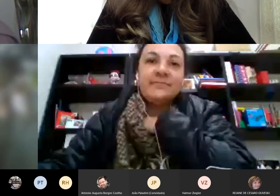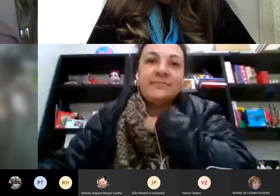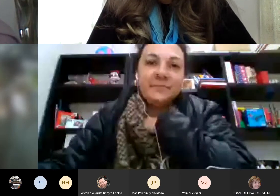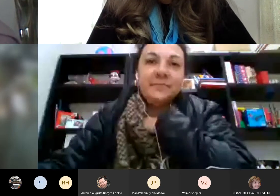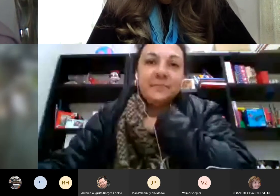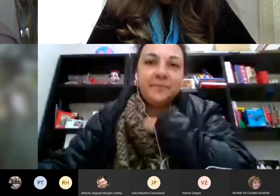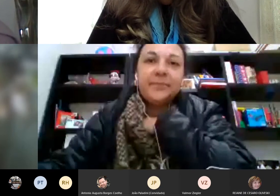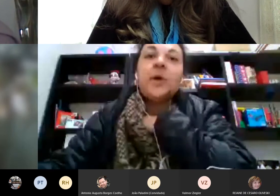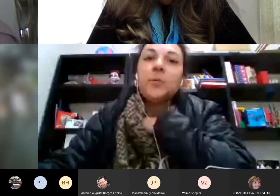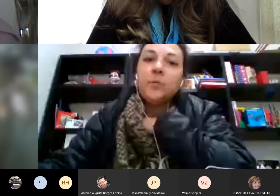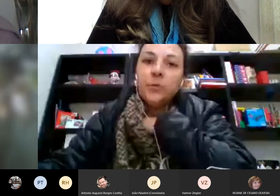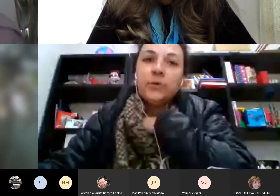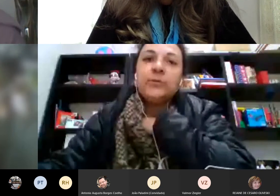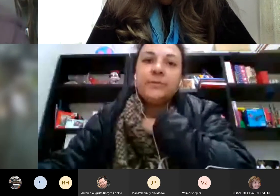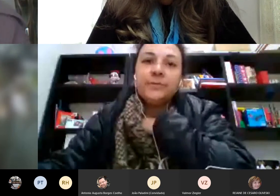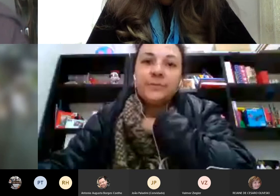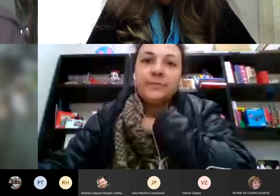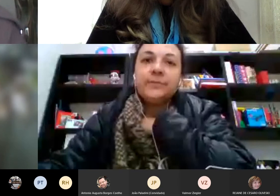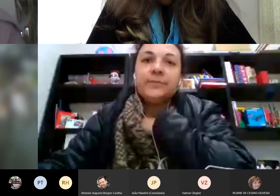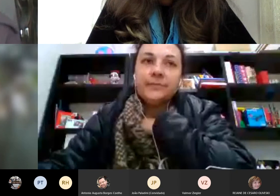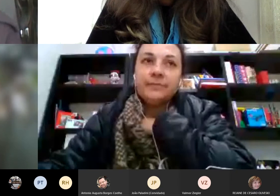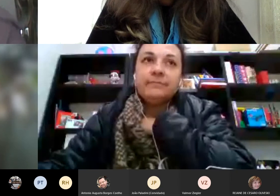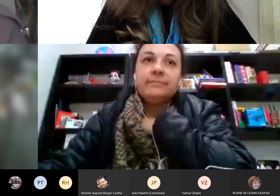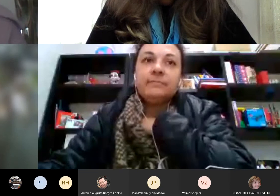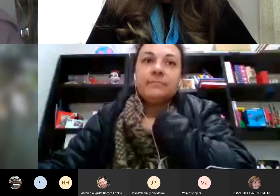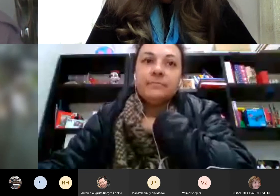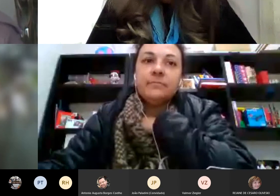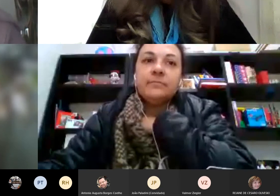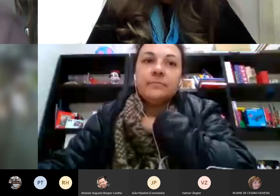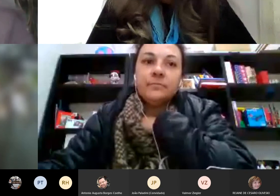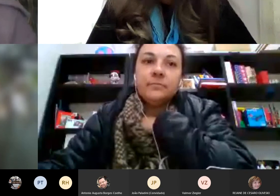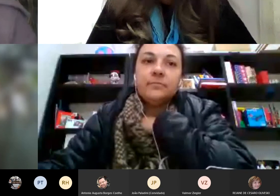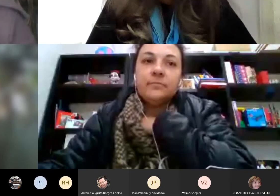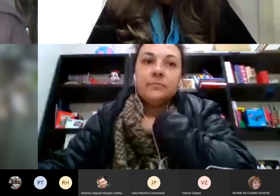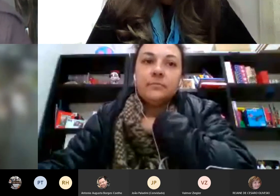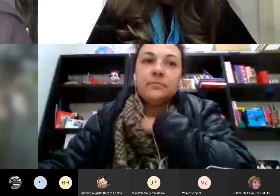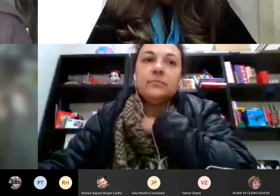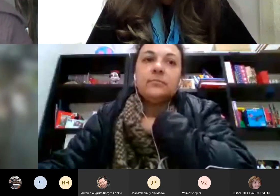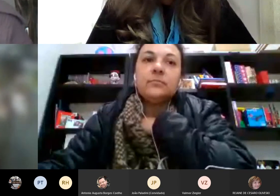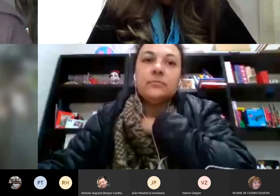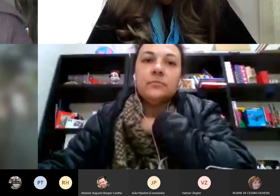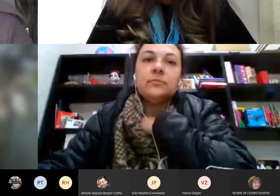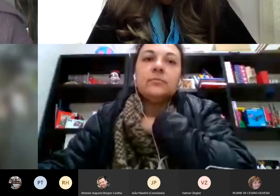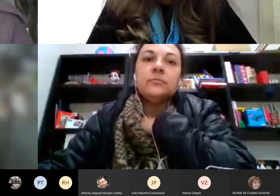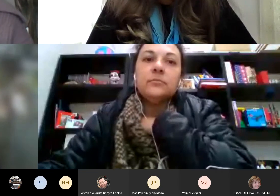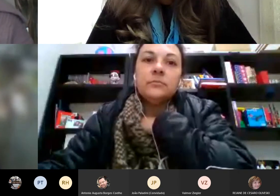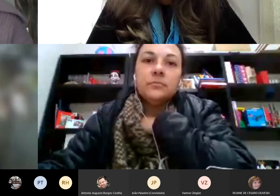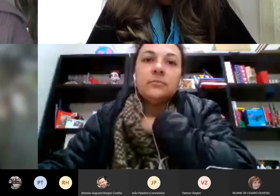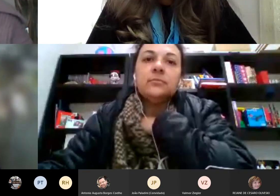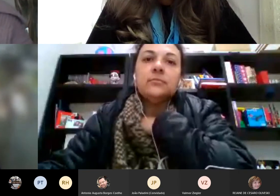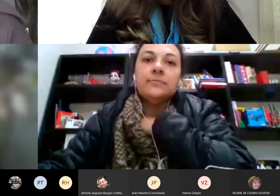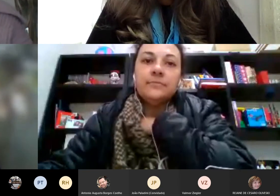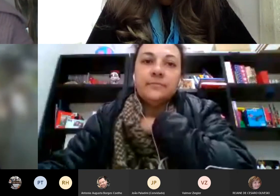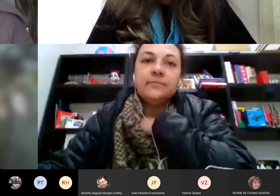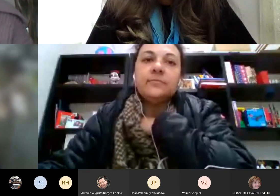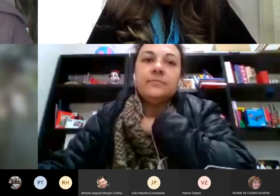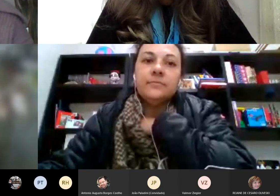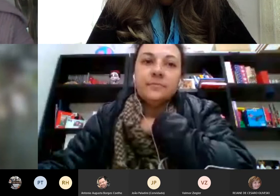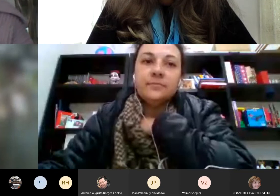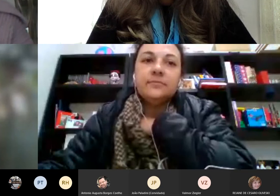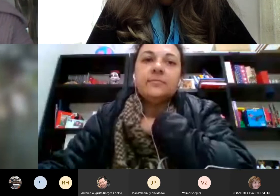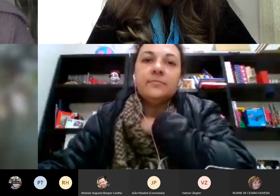Muito bom, gente. Muito obrigada por vocês terem participado. Espero que tenham gostado, que tenham aproveitado muito. Foi